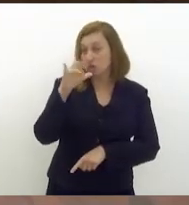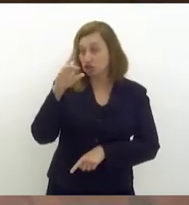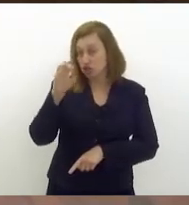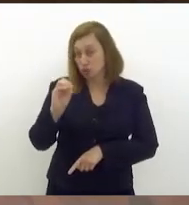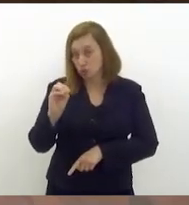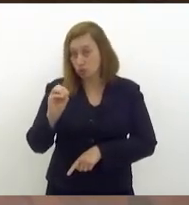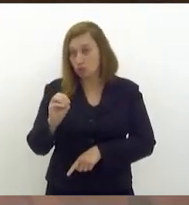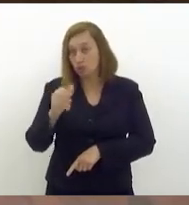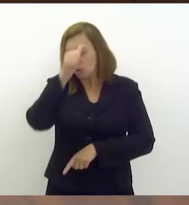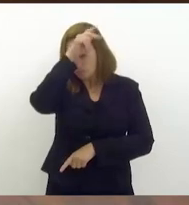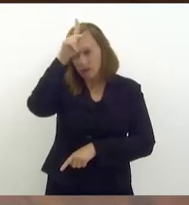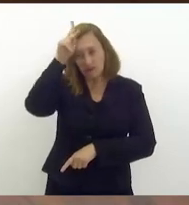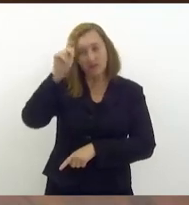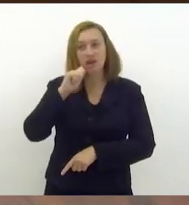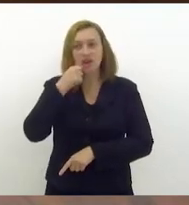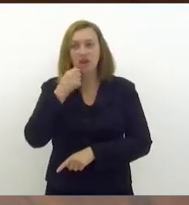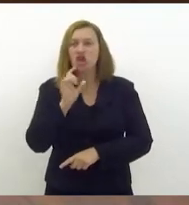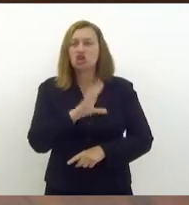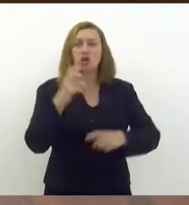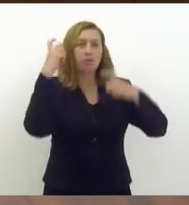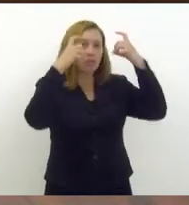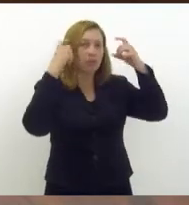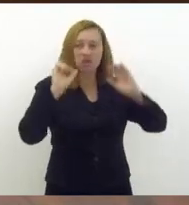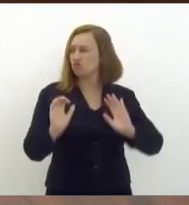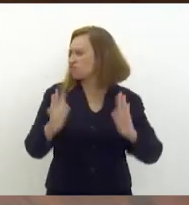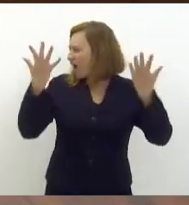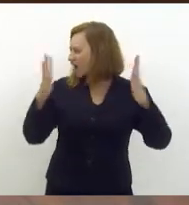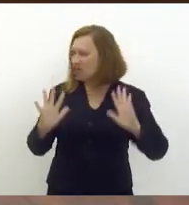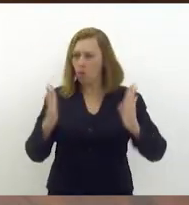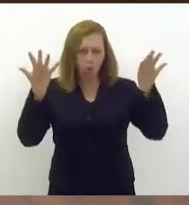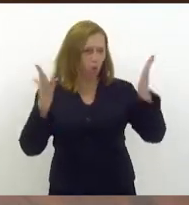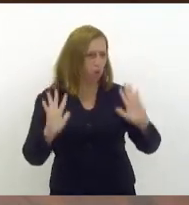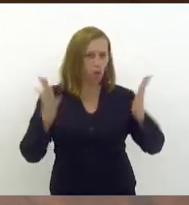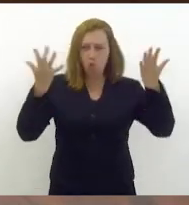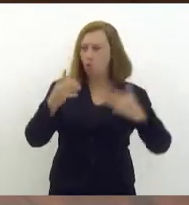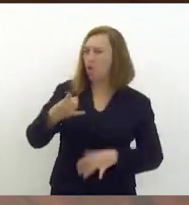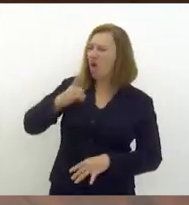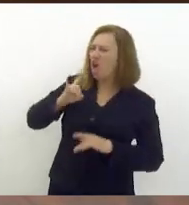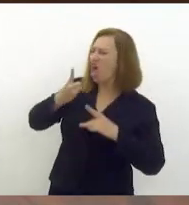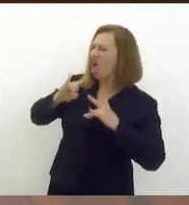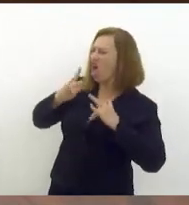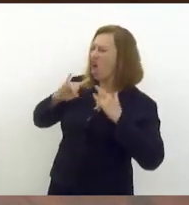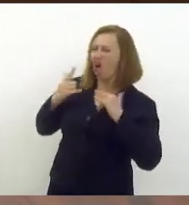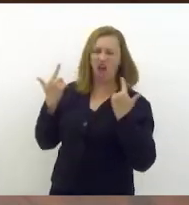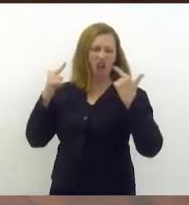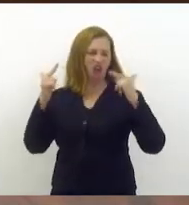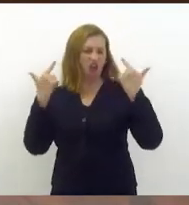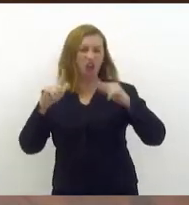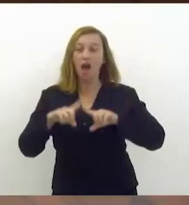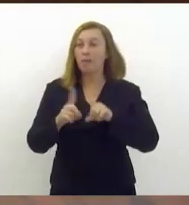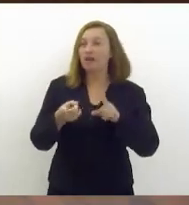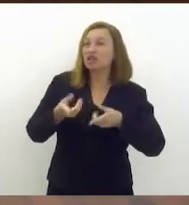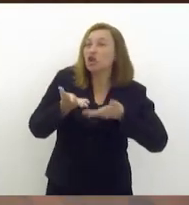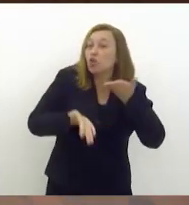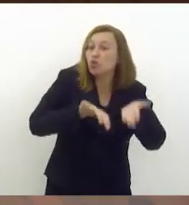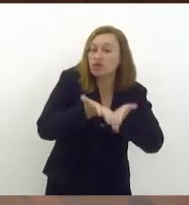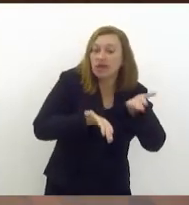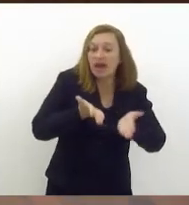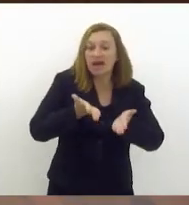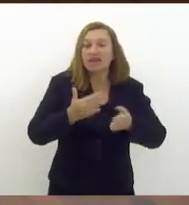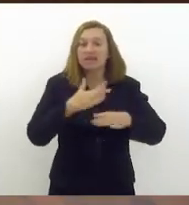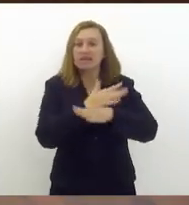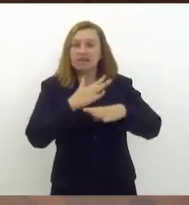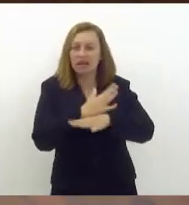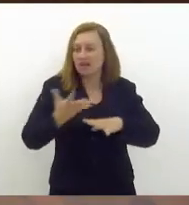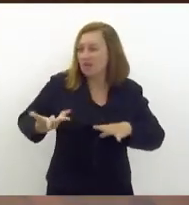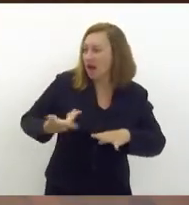ele só está preocupado com festa com farra mas cuidado a cidade maravilhosa isso não faz